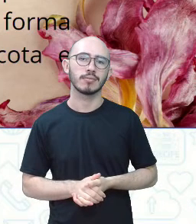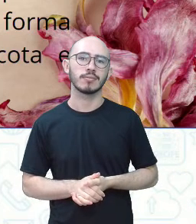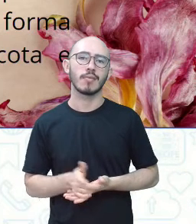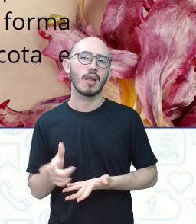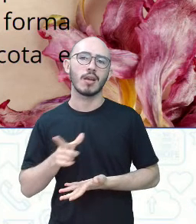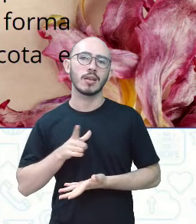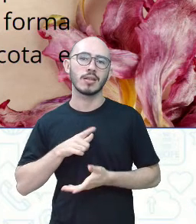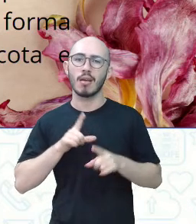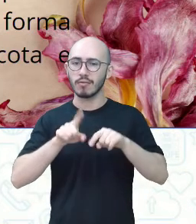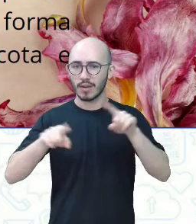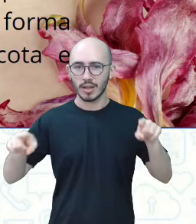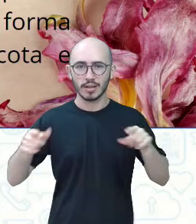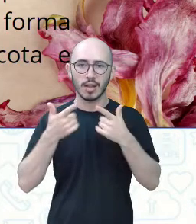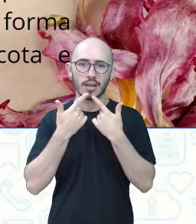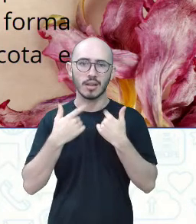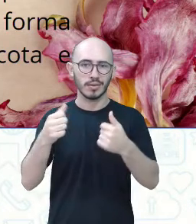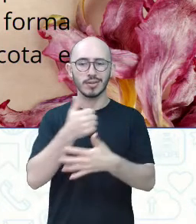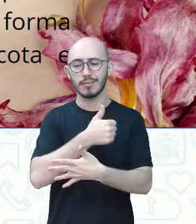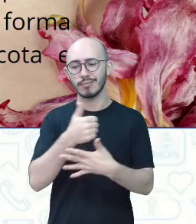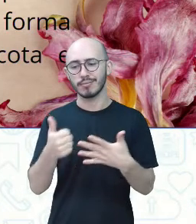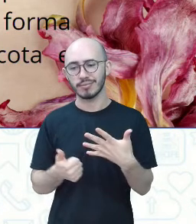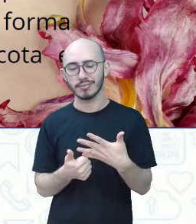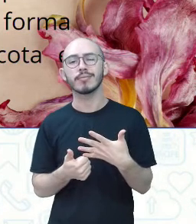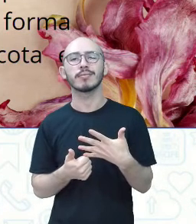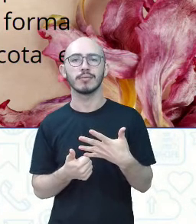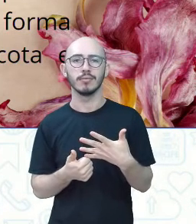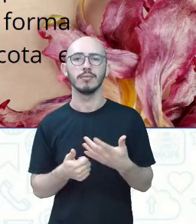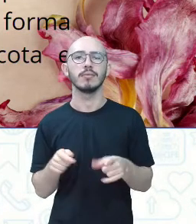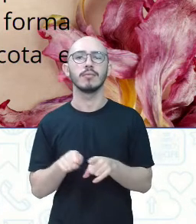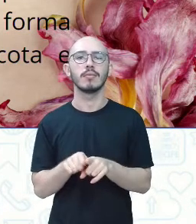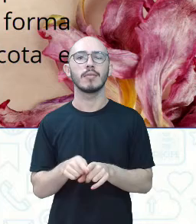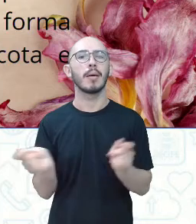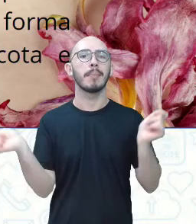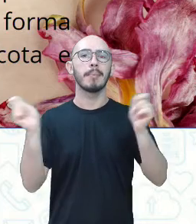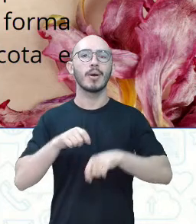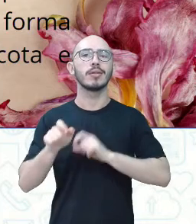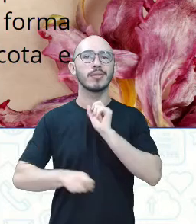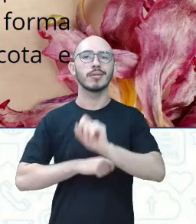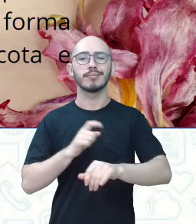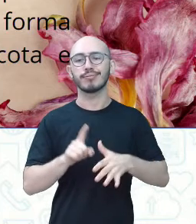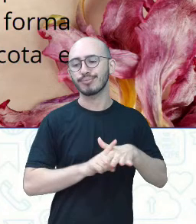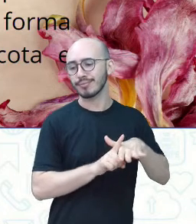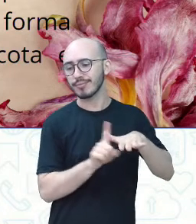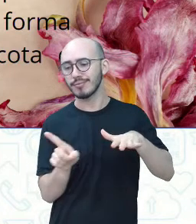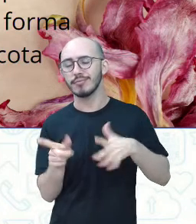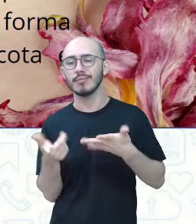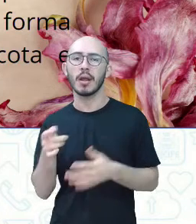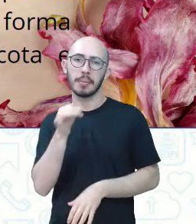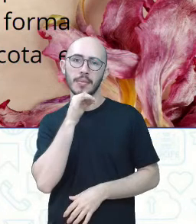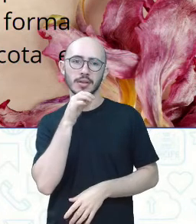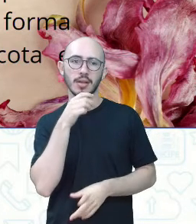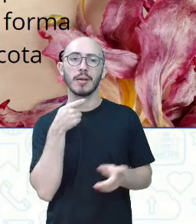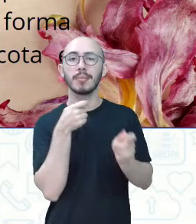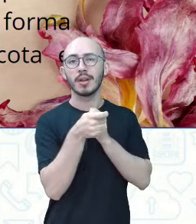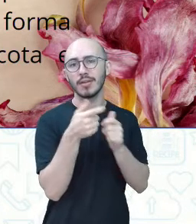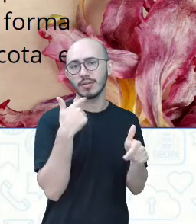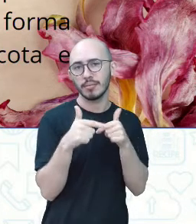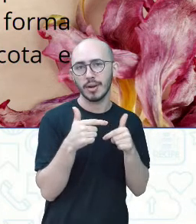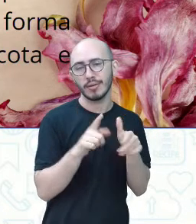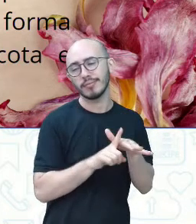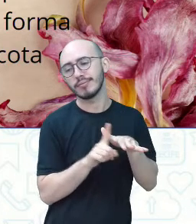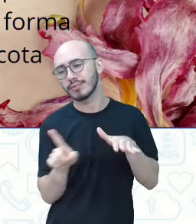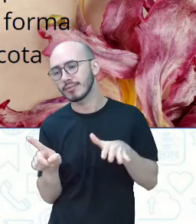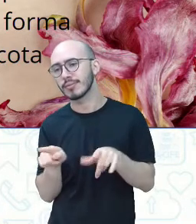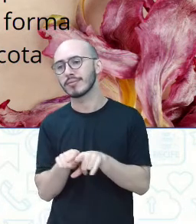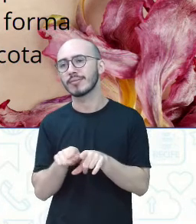portadores dessas variedades menos prestigiadas. Eles podem ser excluídos de uma entrevista de emprego por se